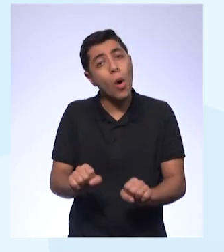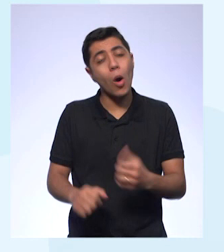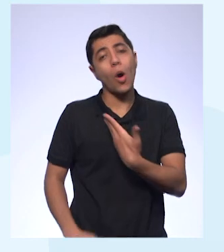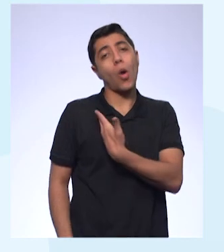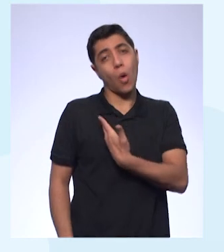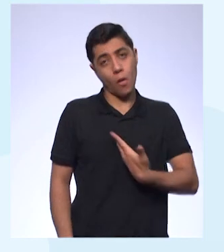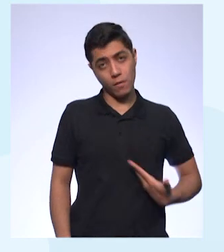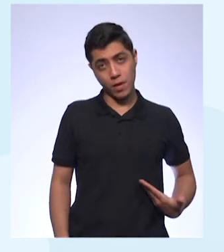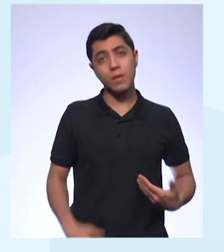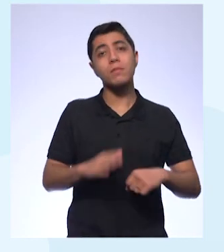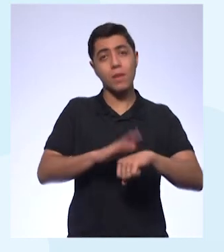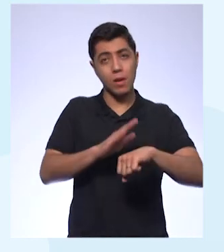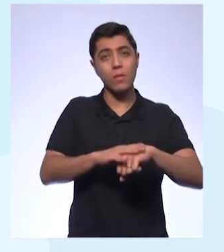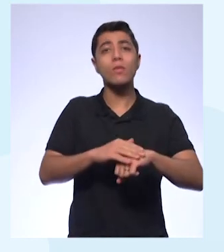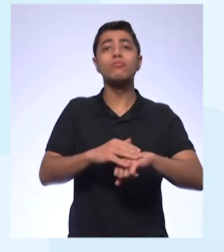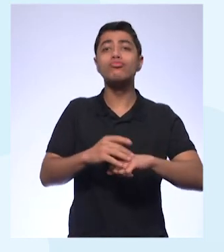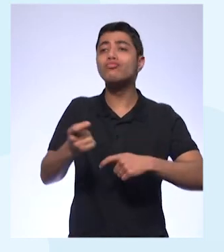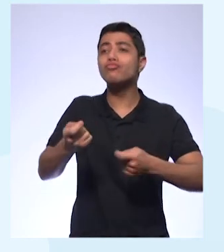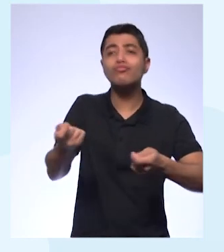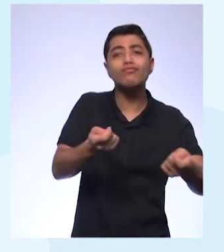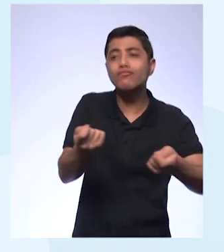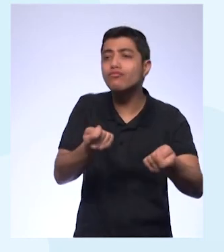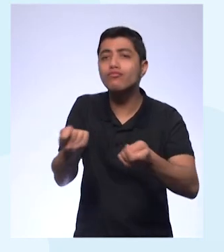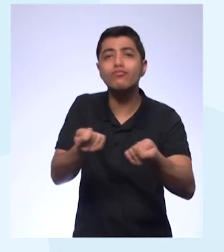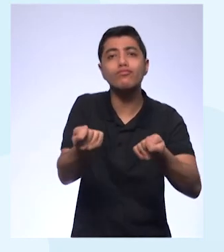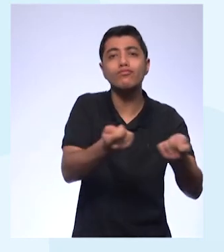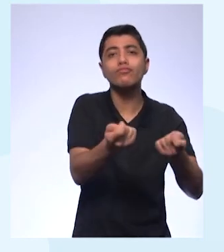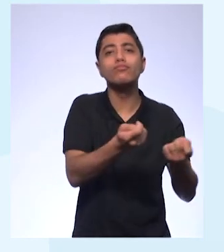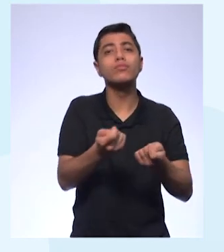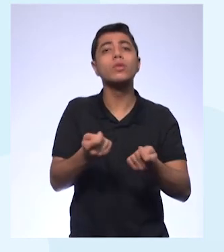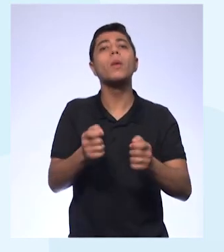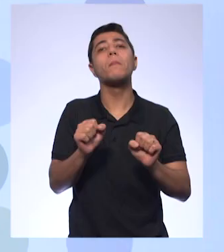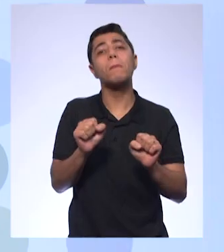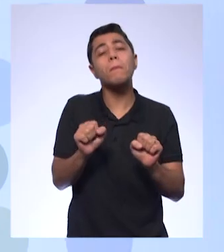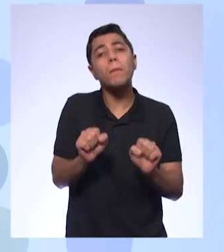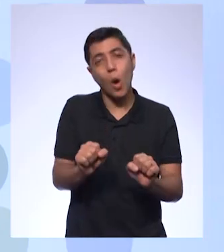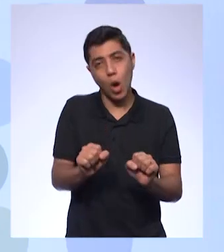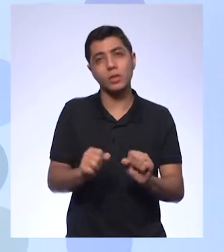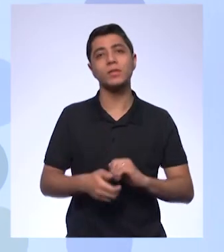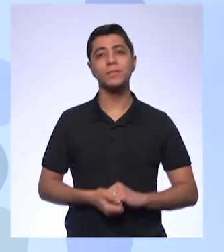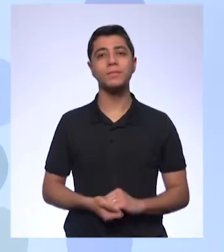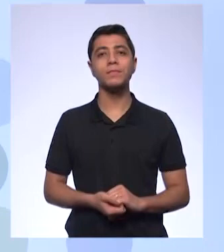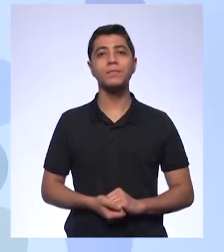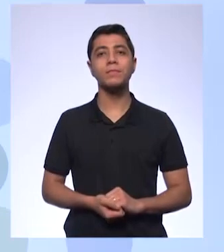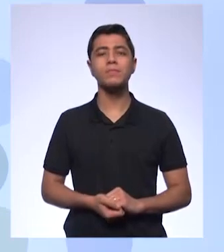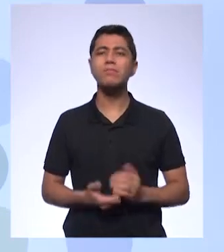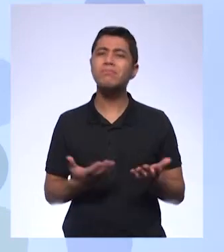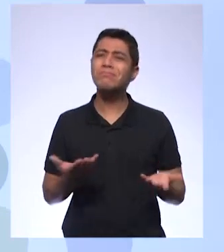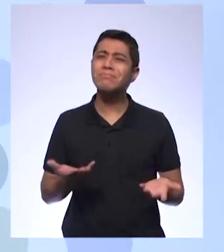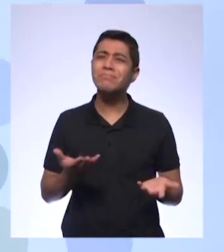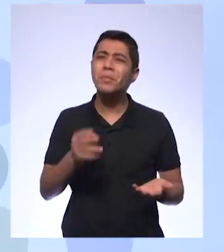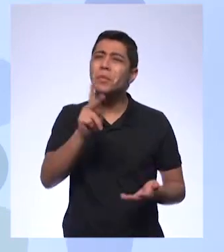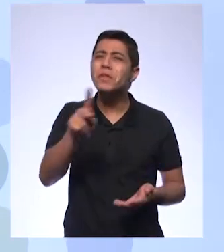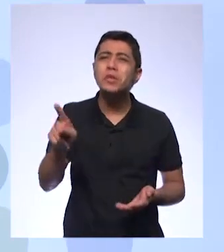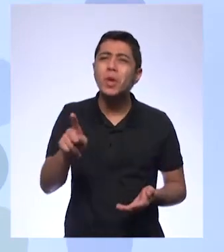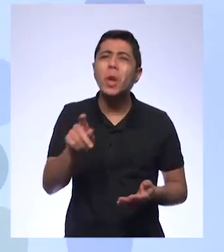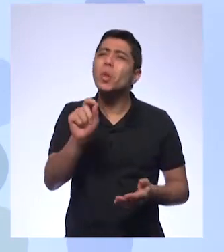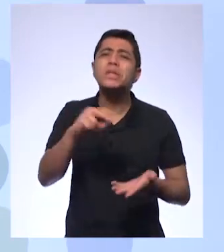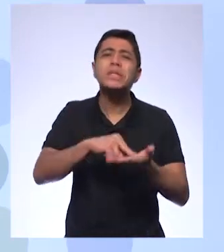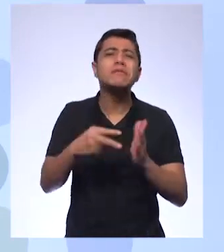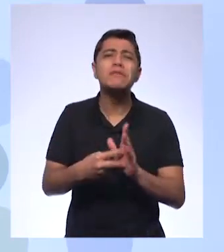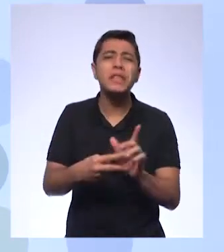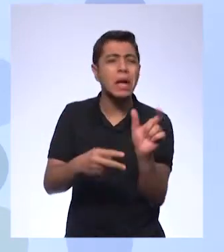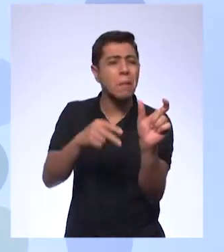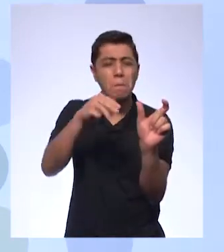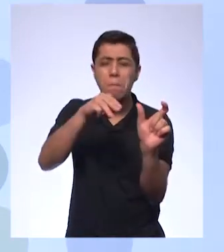pelo Estado, em nome dos trabalhadores. Mas, professora, o que são meios de produção?